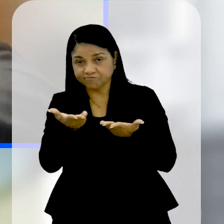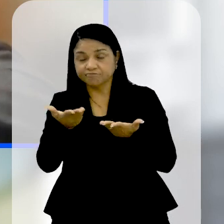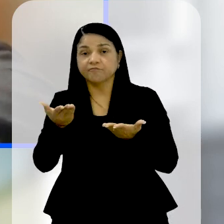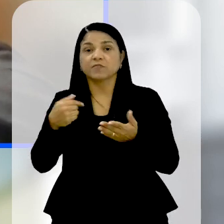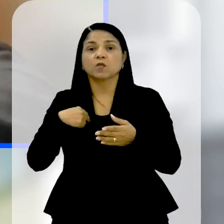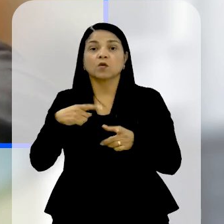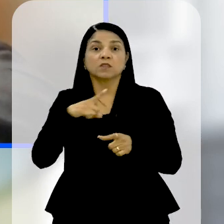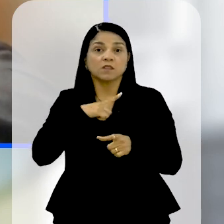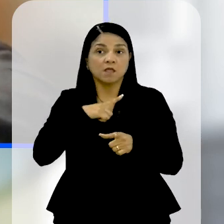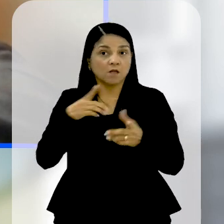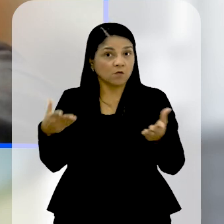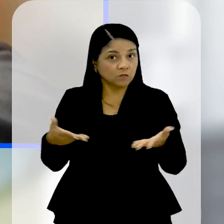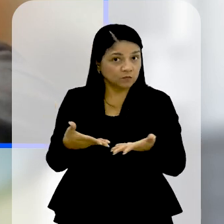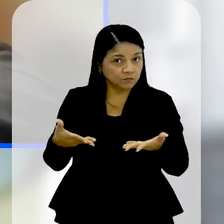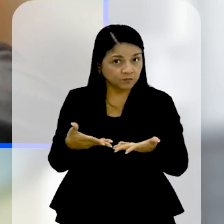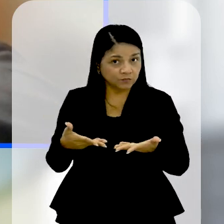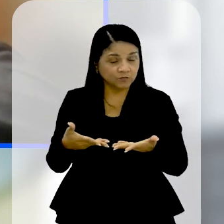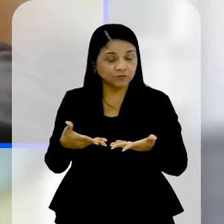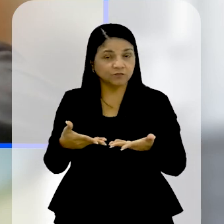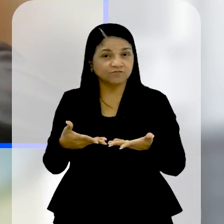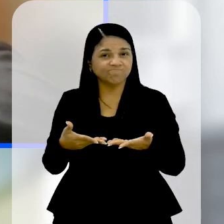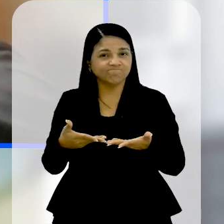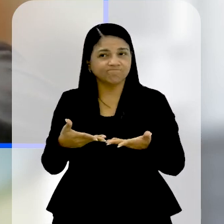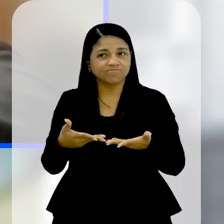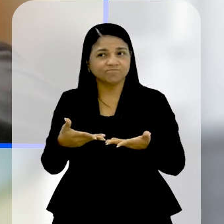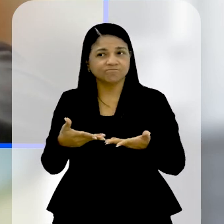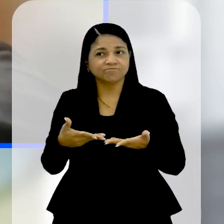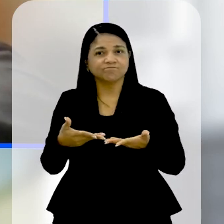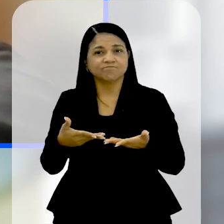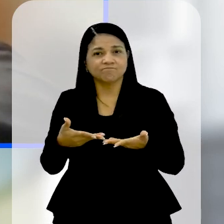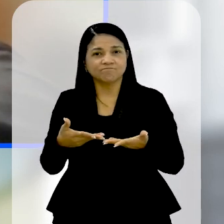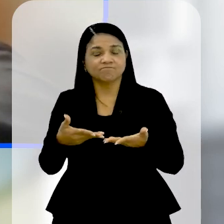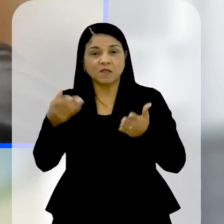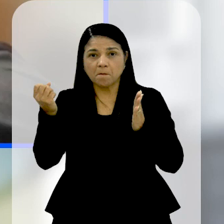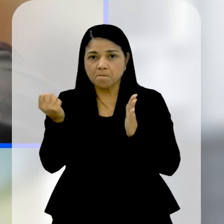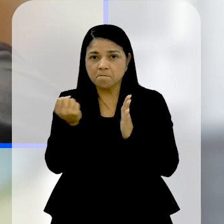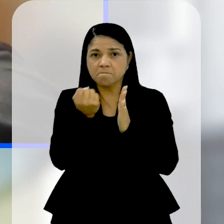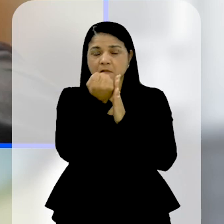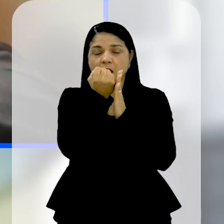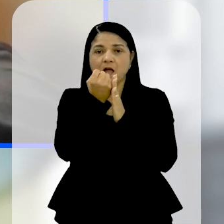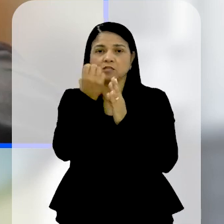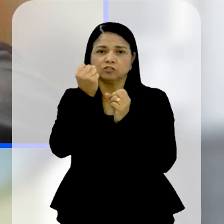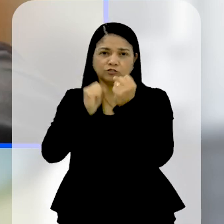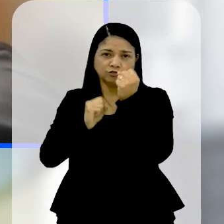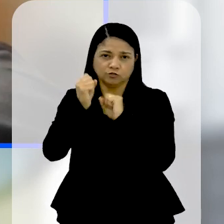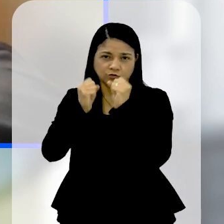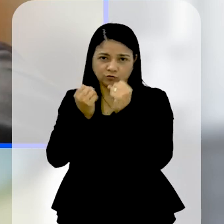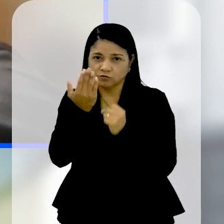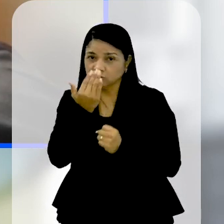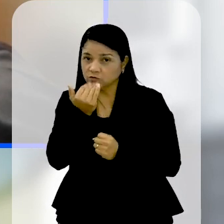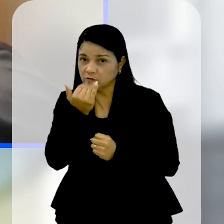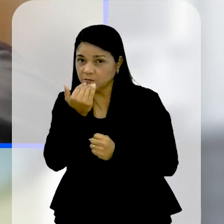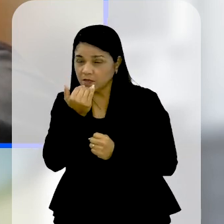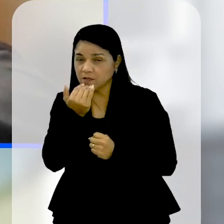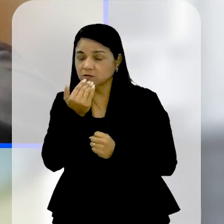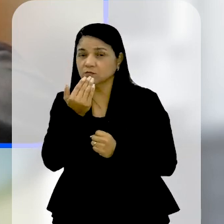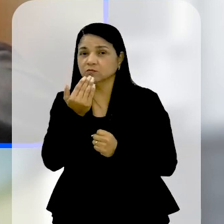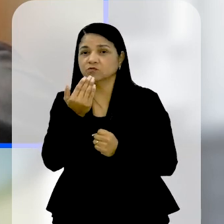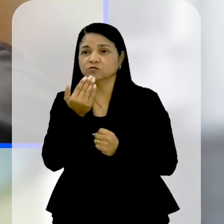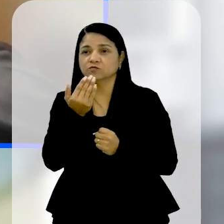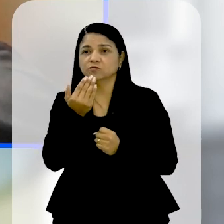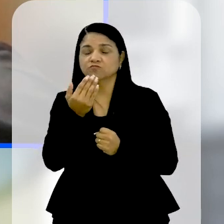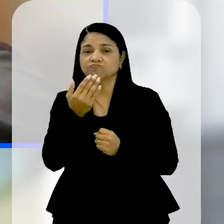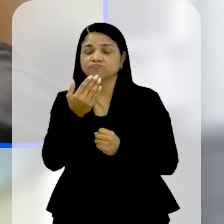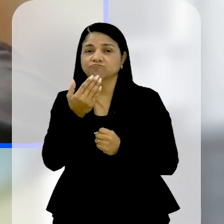O que a gente tem hoje é um marketing dessas indústrias de alimento que é